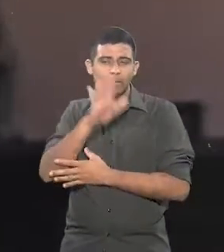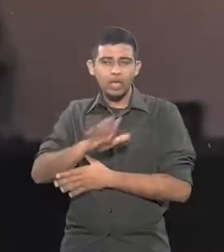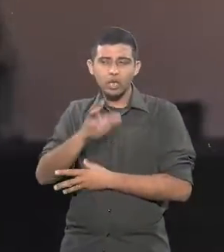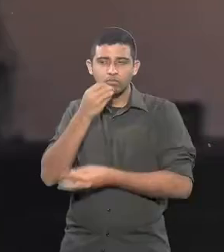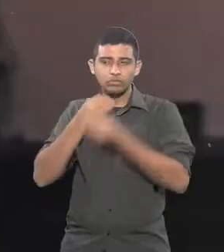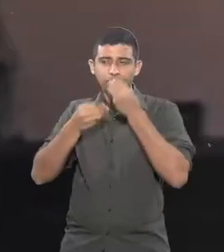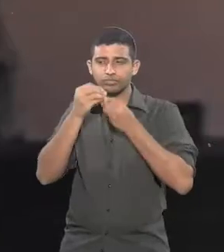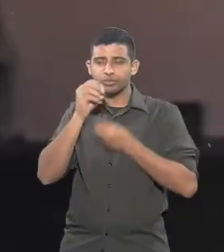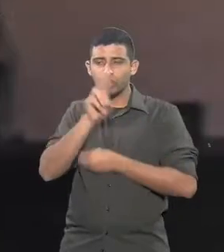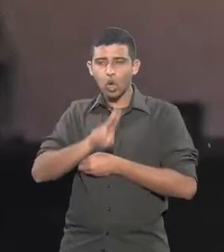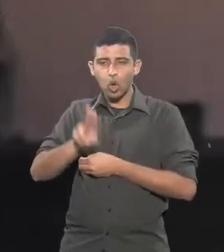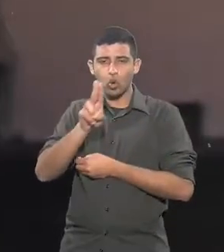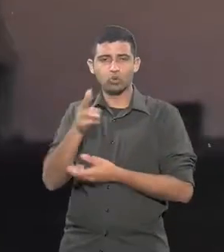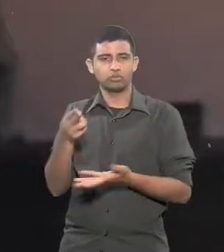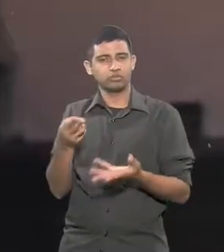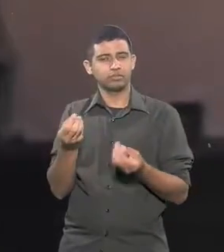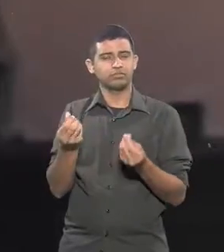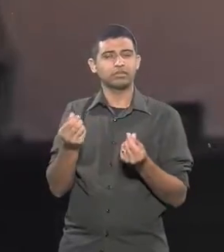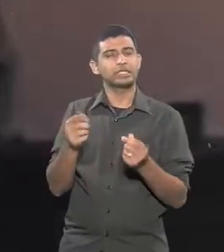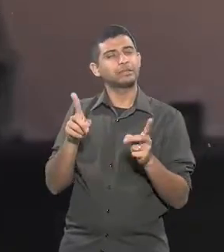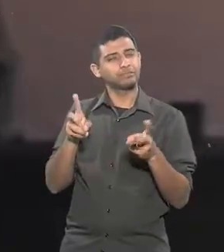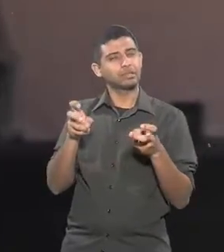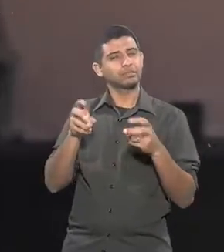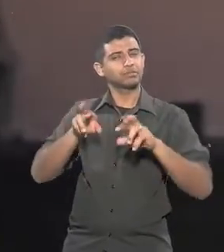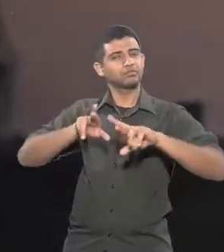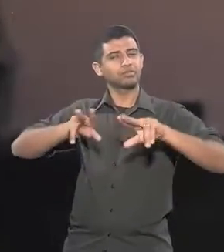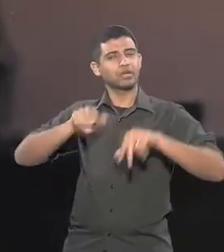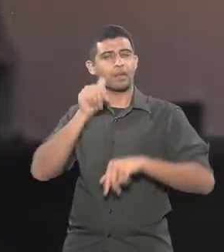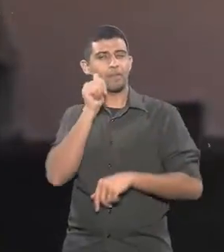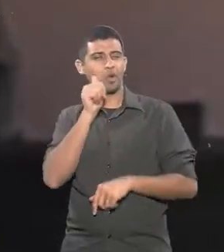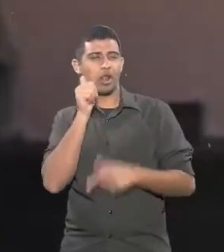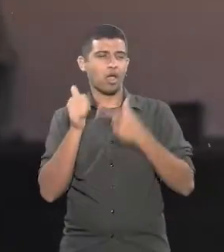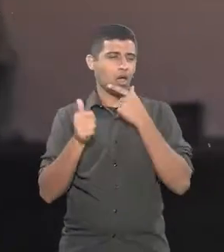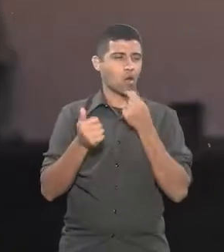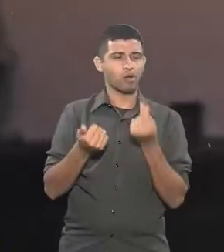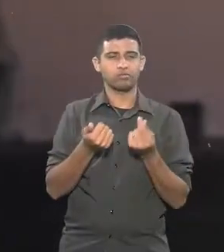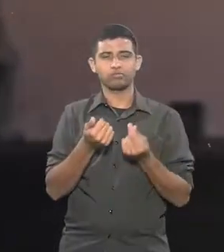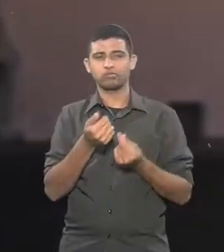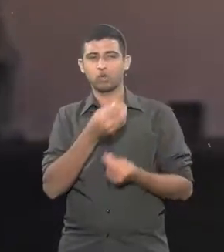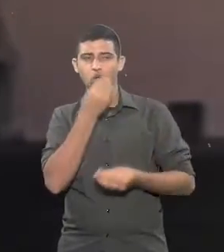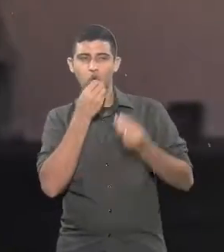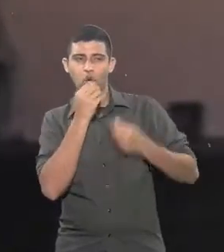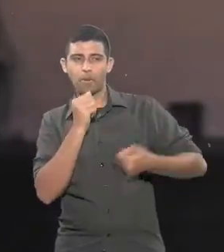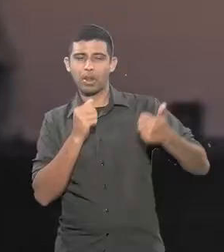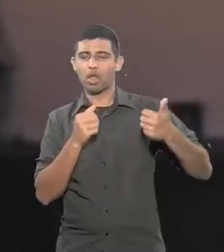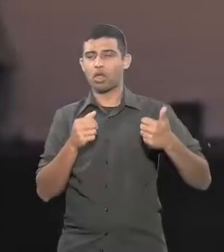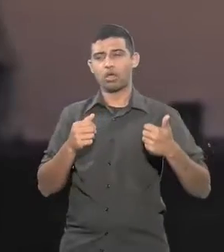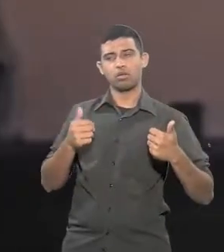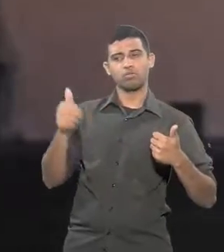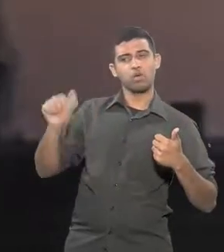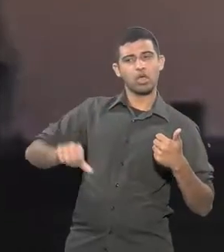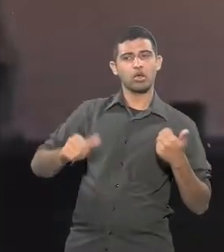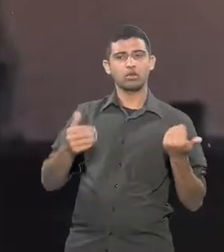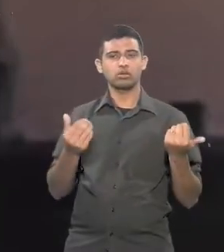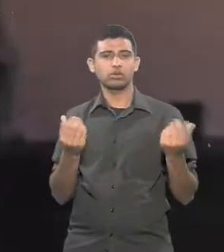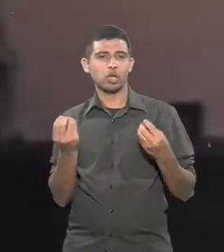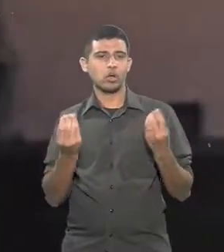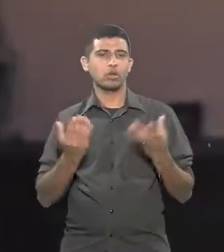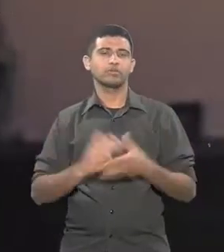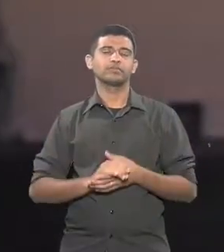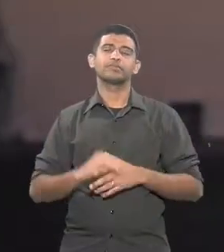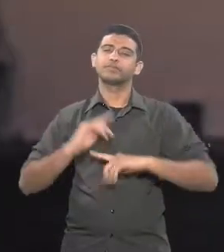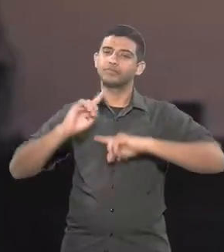consumo efetivo dos alimentos, onde a gente consegue ver essas diferenças entre homens e mulheres, um come mais uma coisa, outra